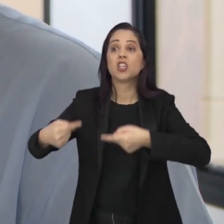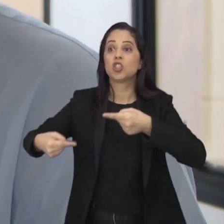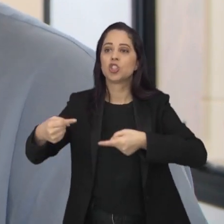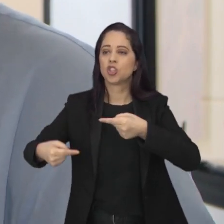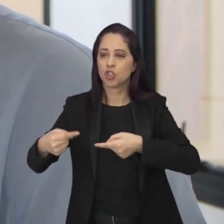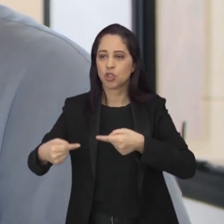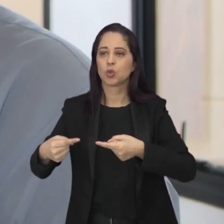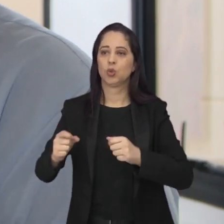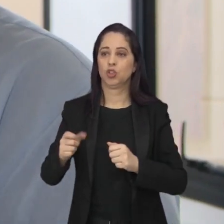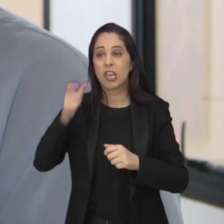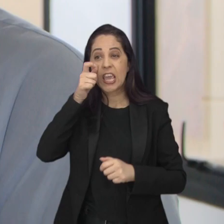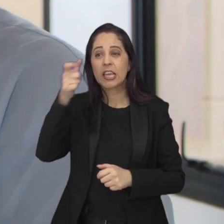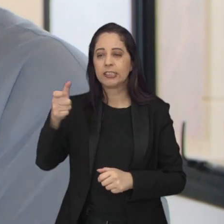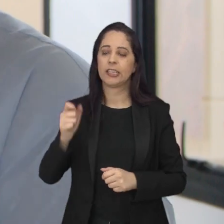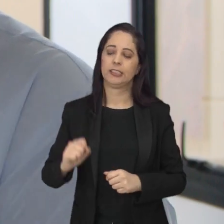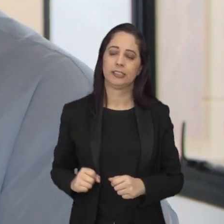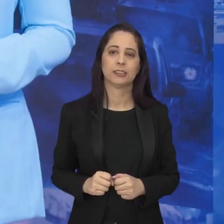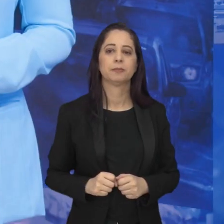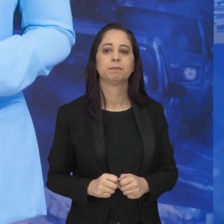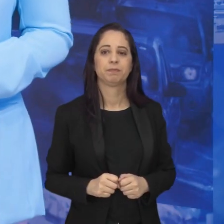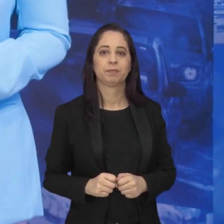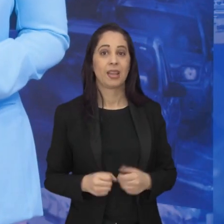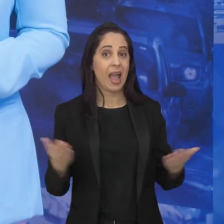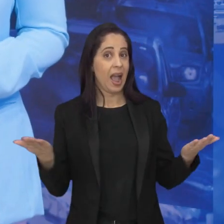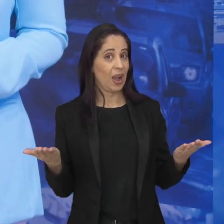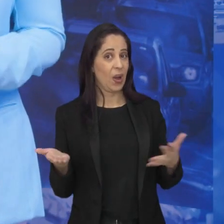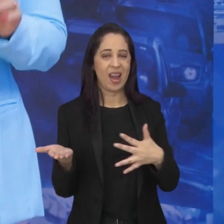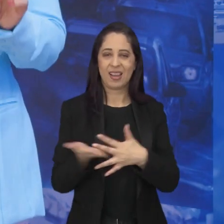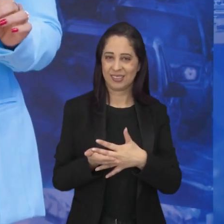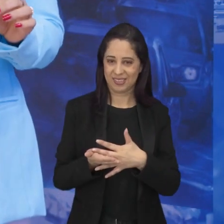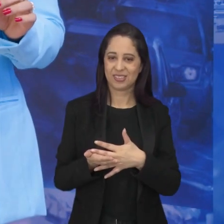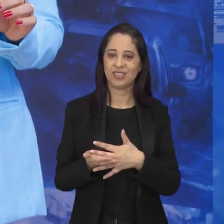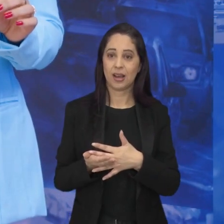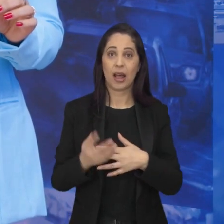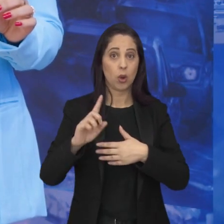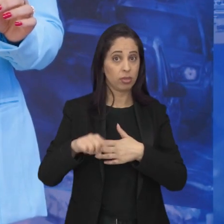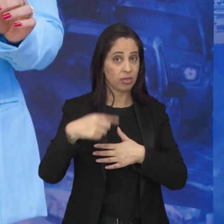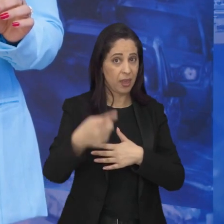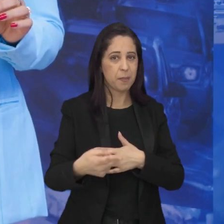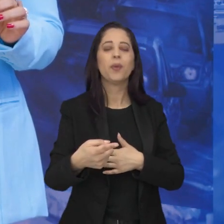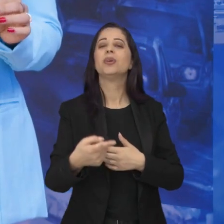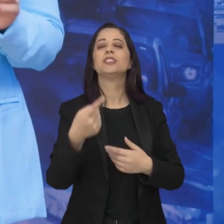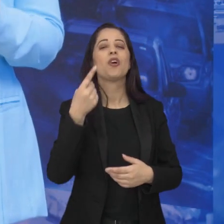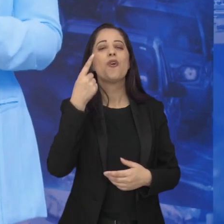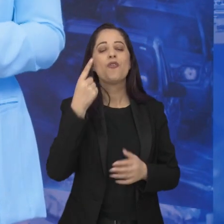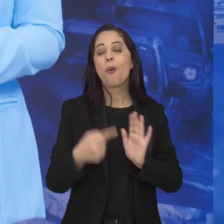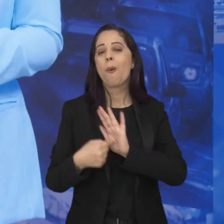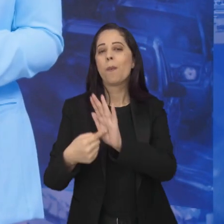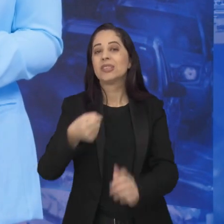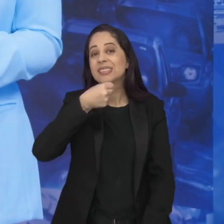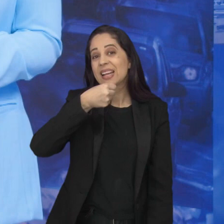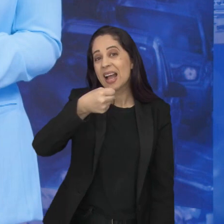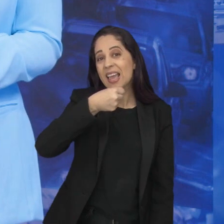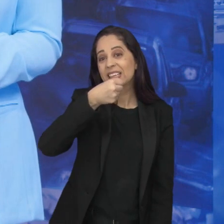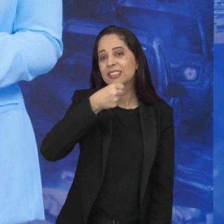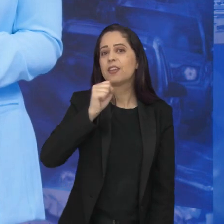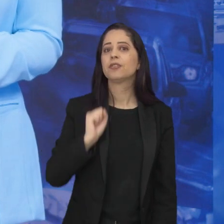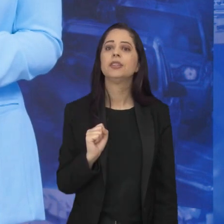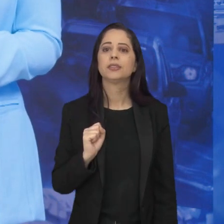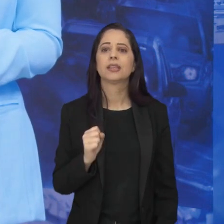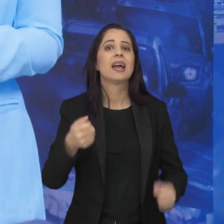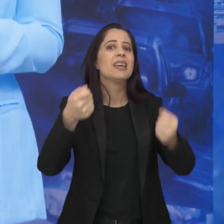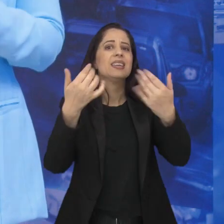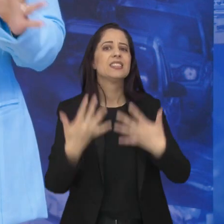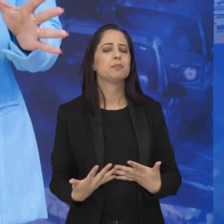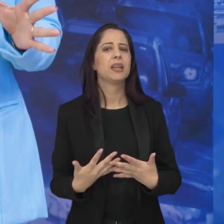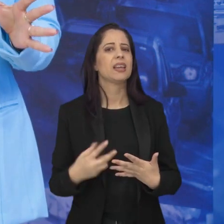realmente atinja os interesses da comunidade. E a gente faz a nossa primeira pausa aqui no Ação Parlamentar e na volta vamos exibir uma